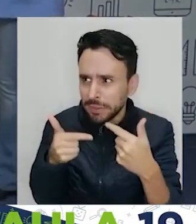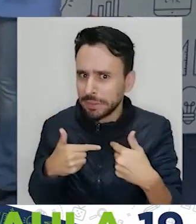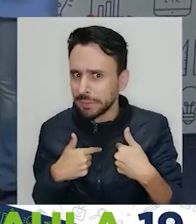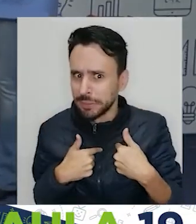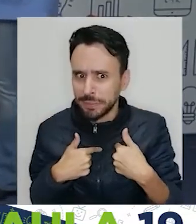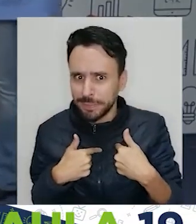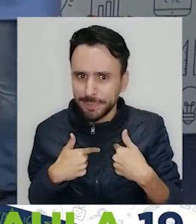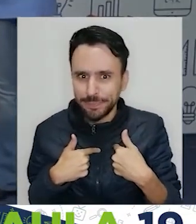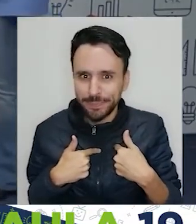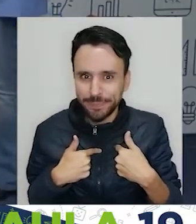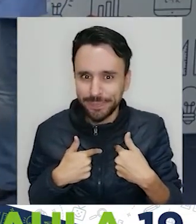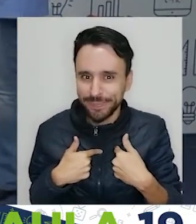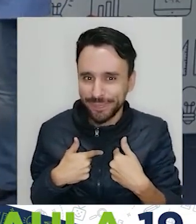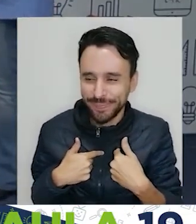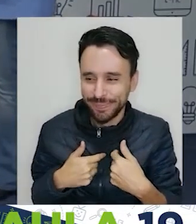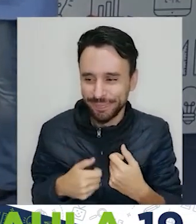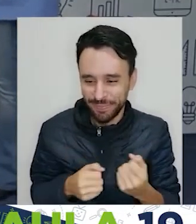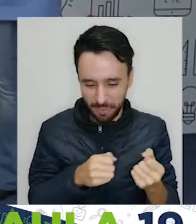lá.